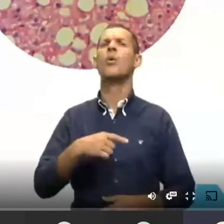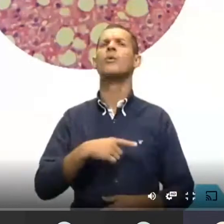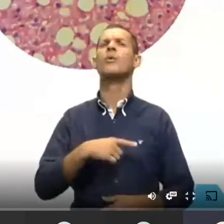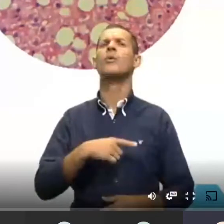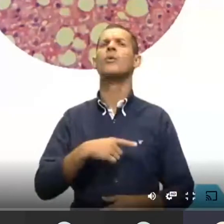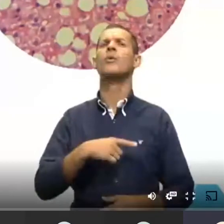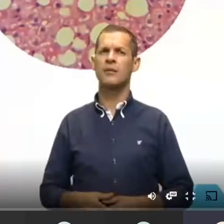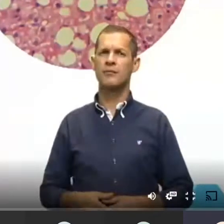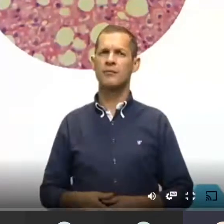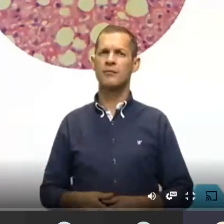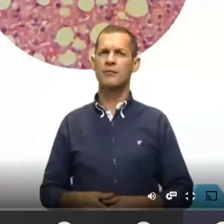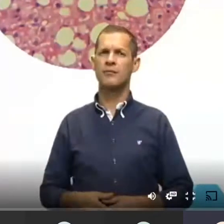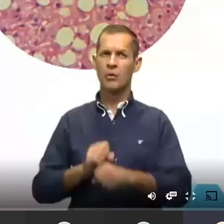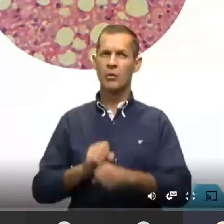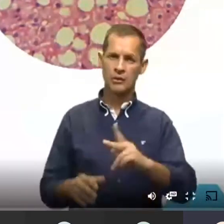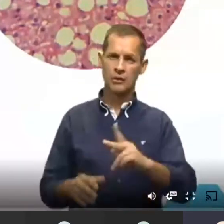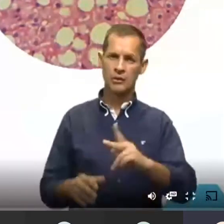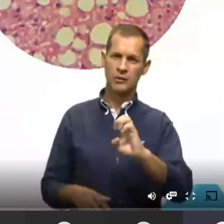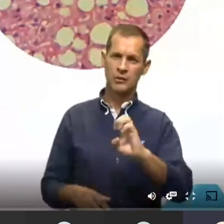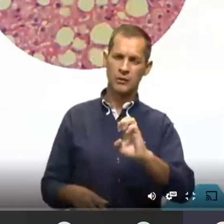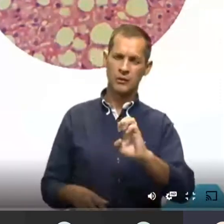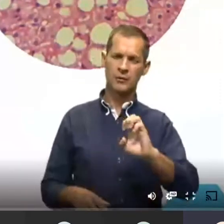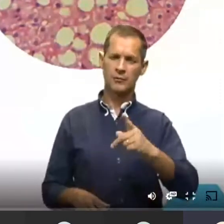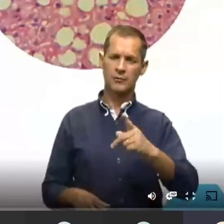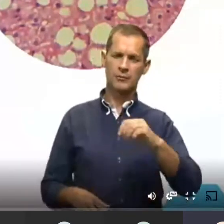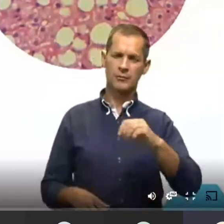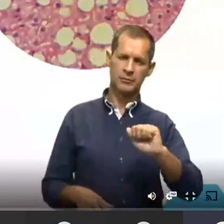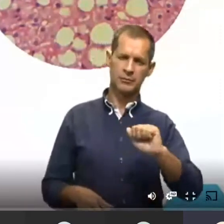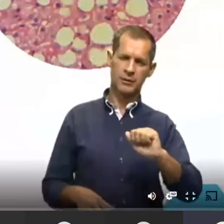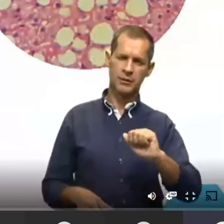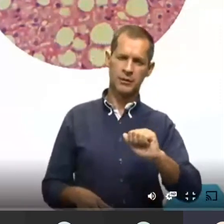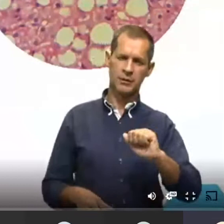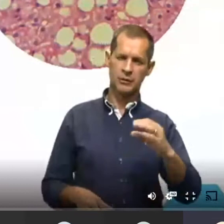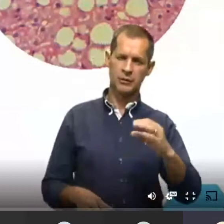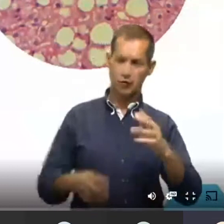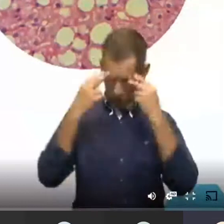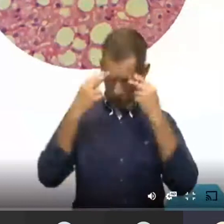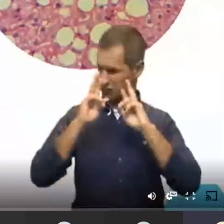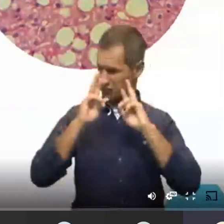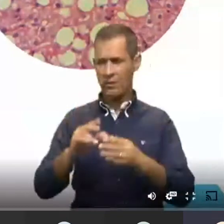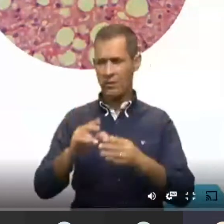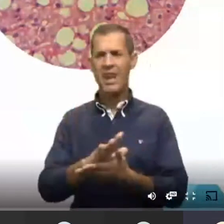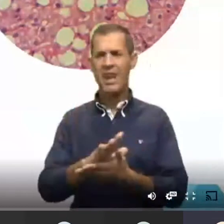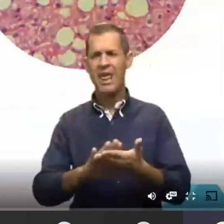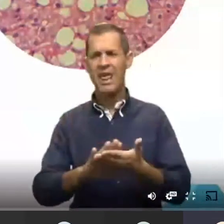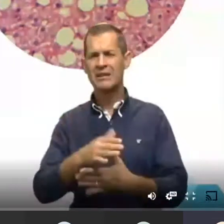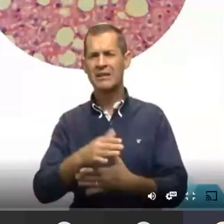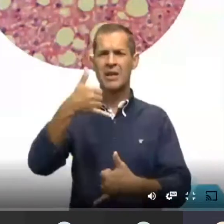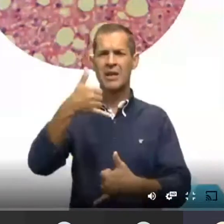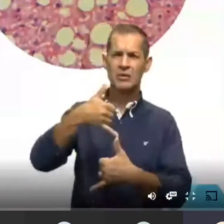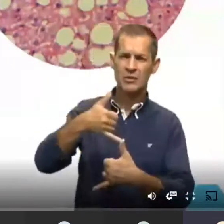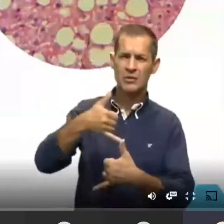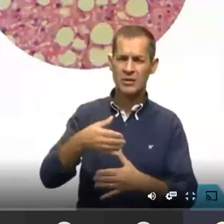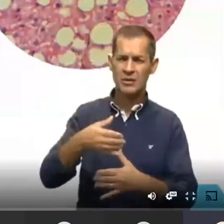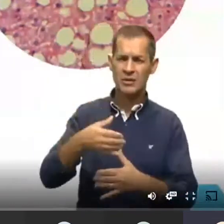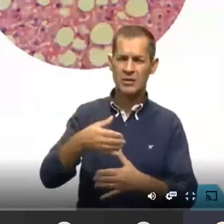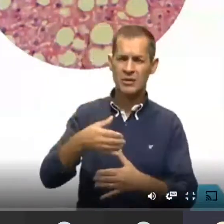eu trouxe uma lâmina de hepatócito normal. Veja que a gente não consegue ver a questão dos